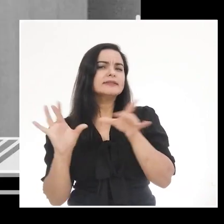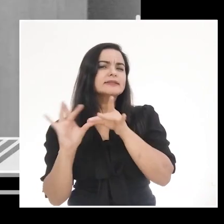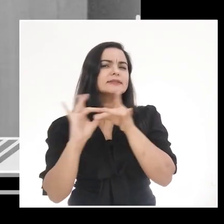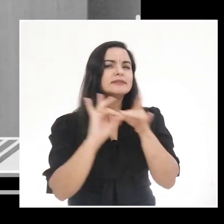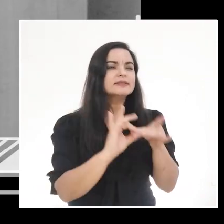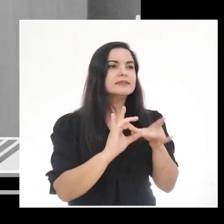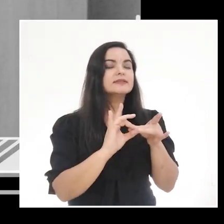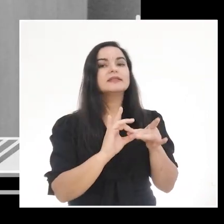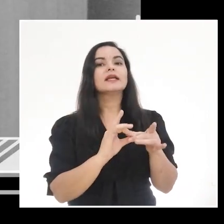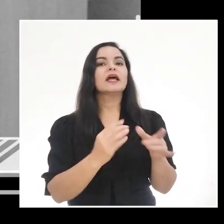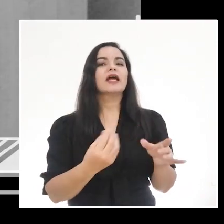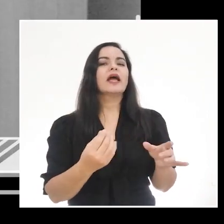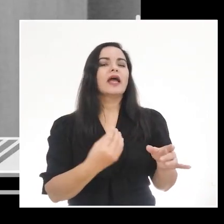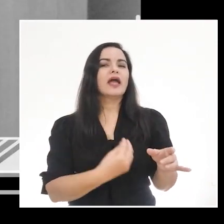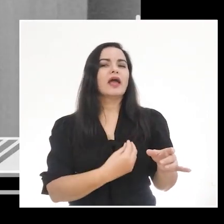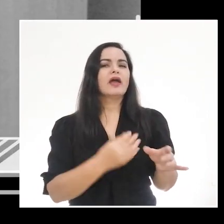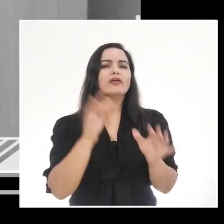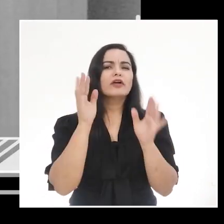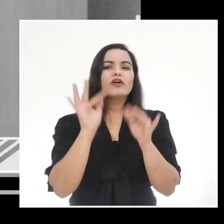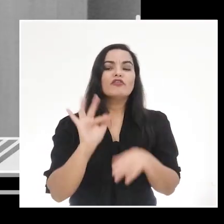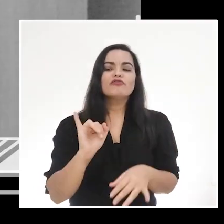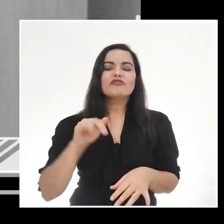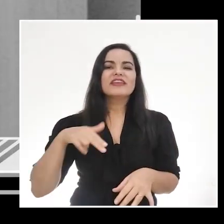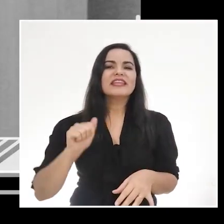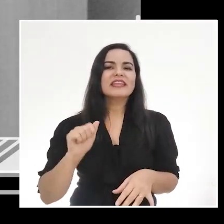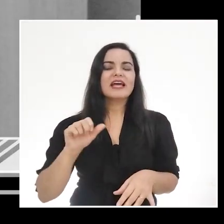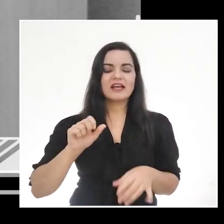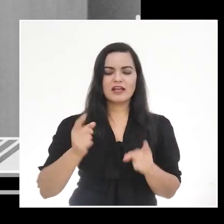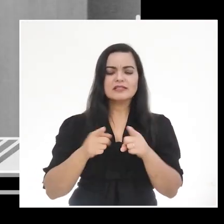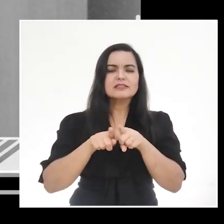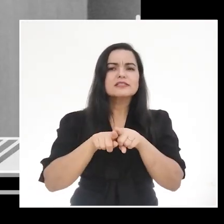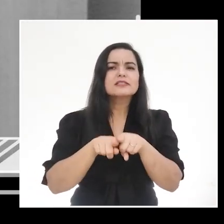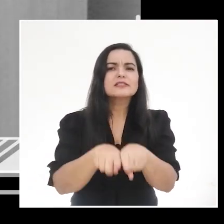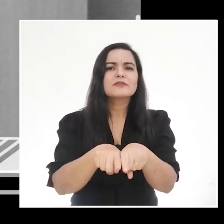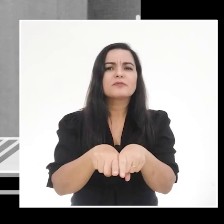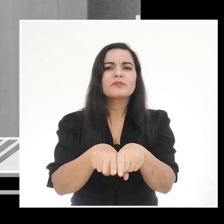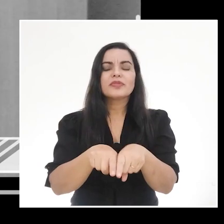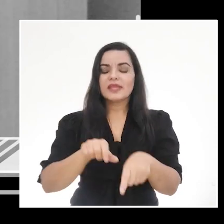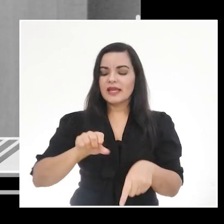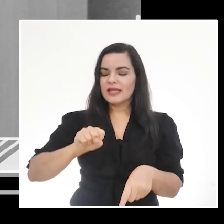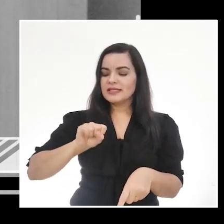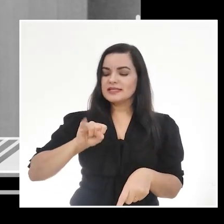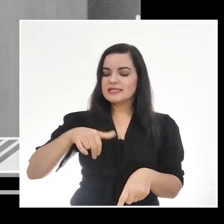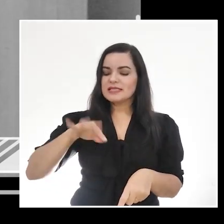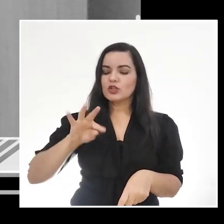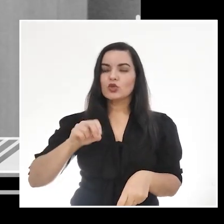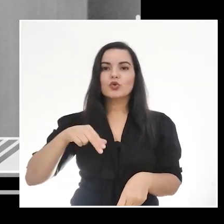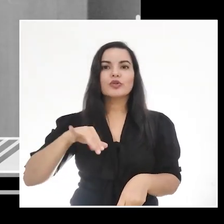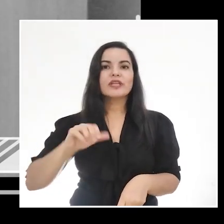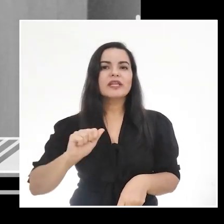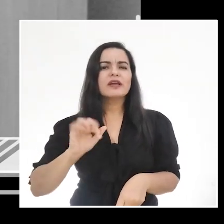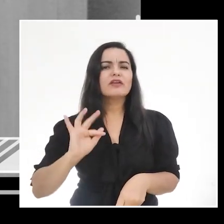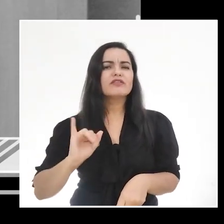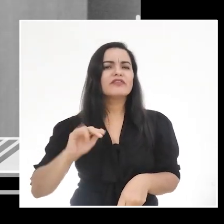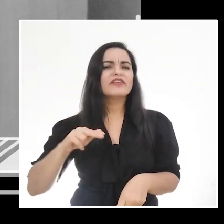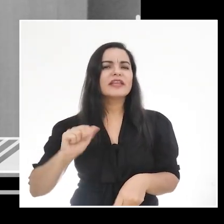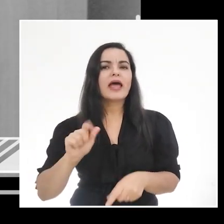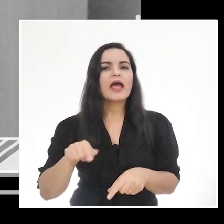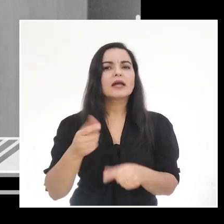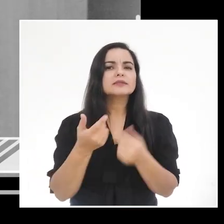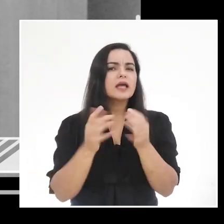saudável. Sabe o que é sintonia fina? Antigamente tinha aqueles rádios, né? Tem a sintonia grossa, que faz...